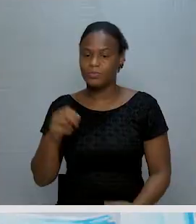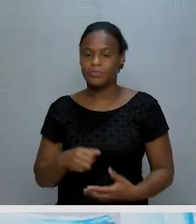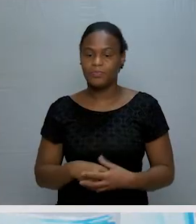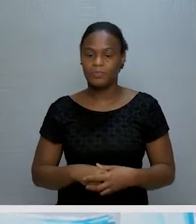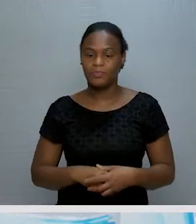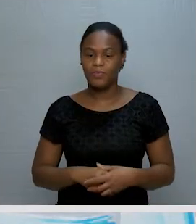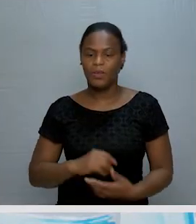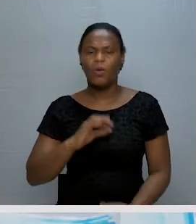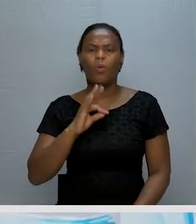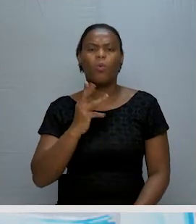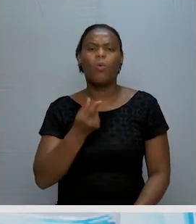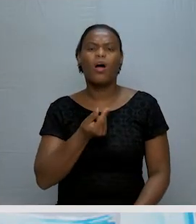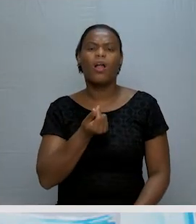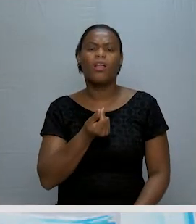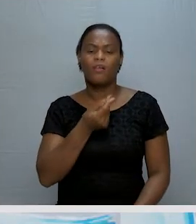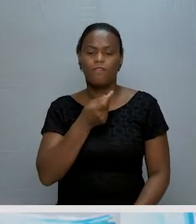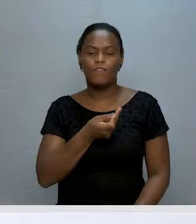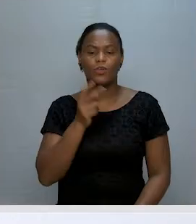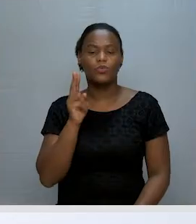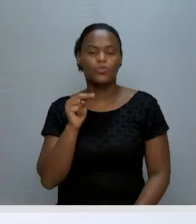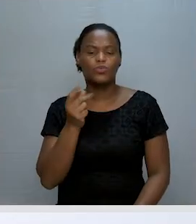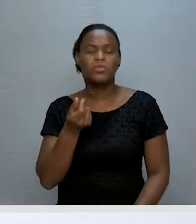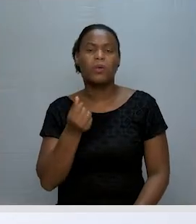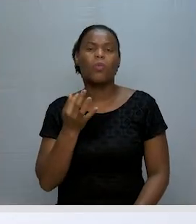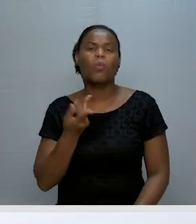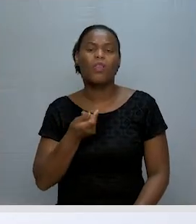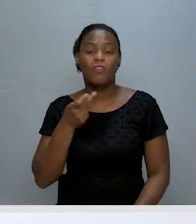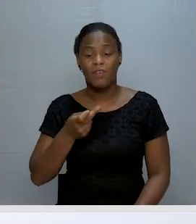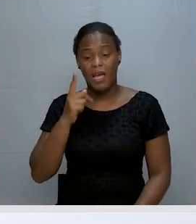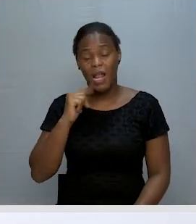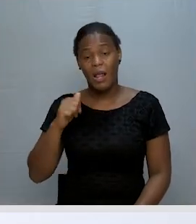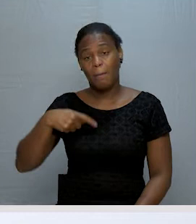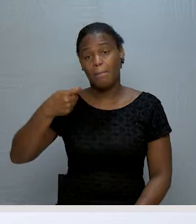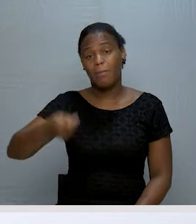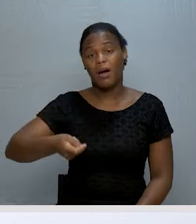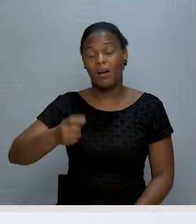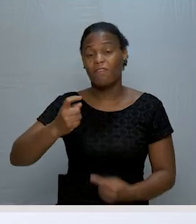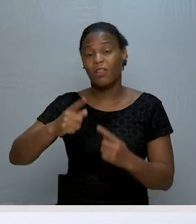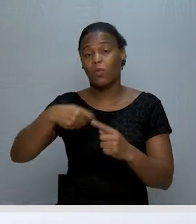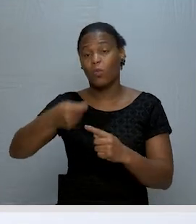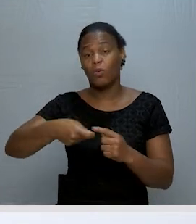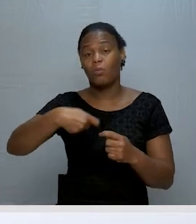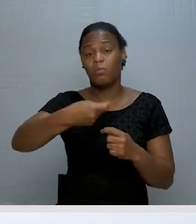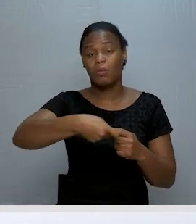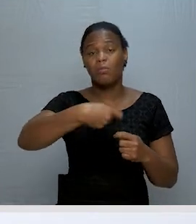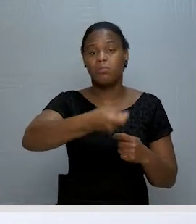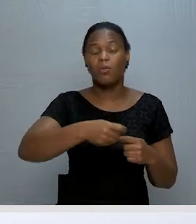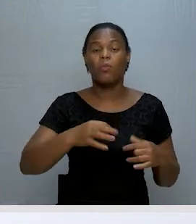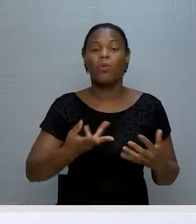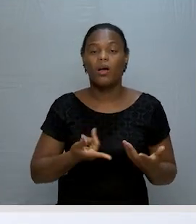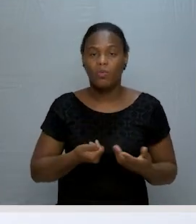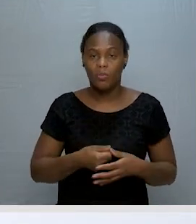escudos. Quanto resta em escudos para ela pagar outras